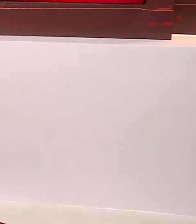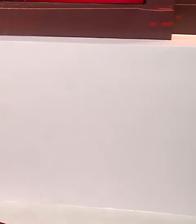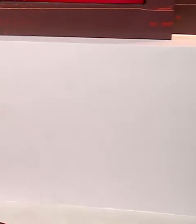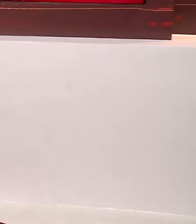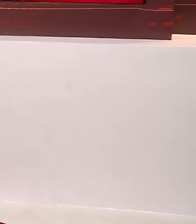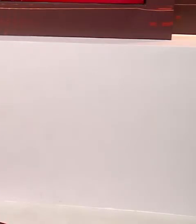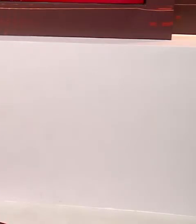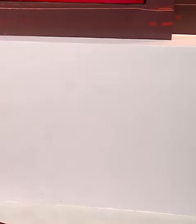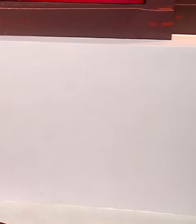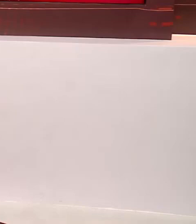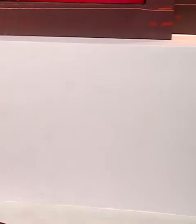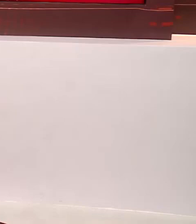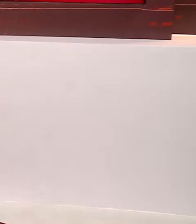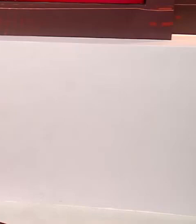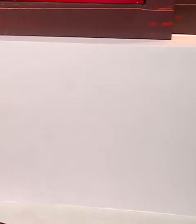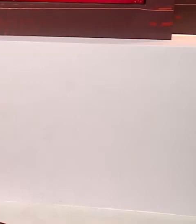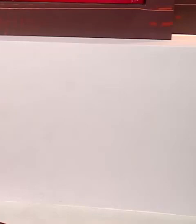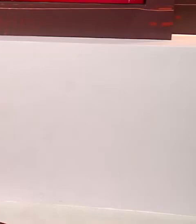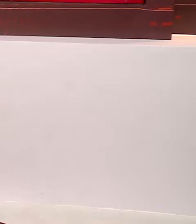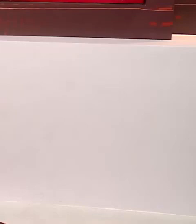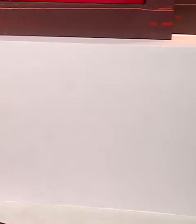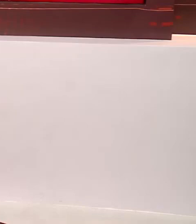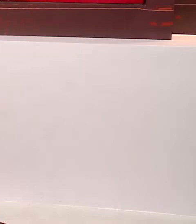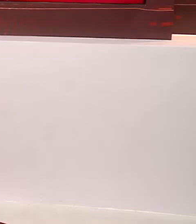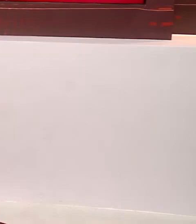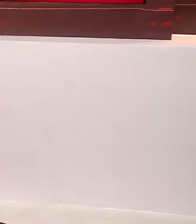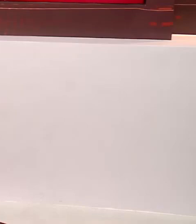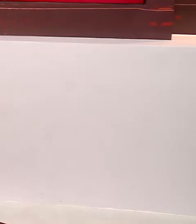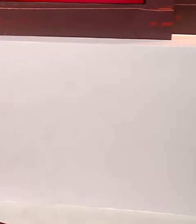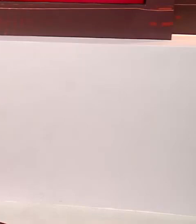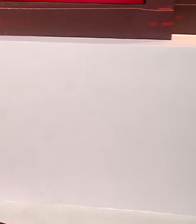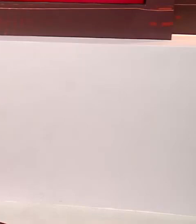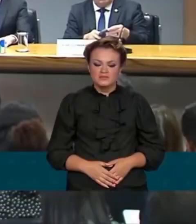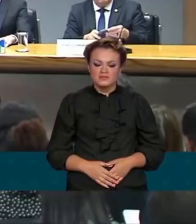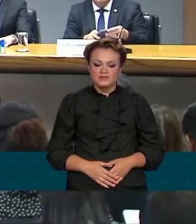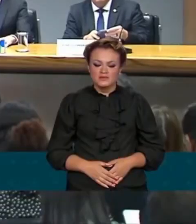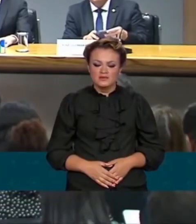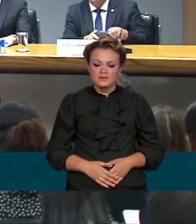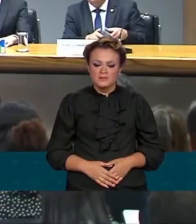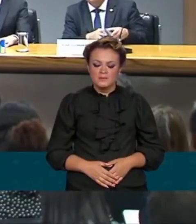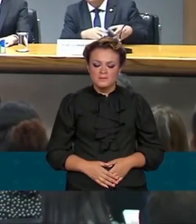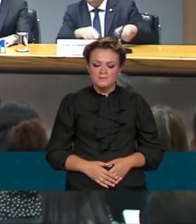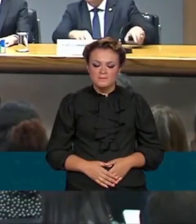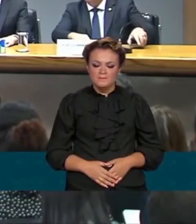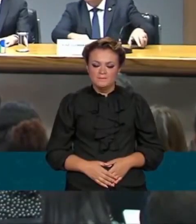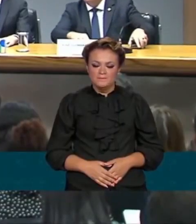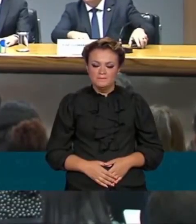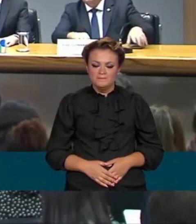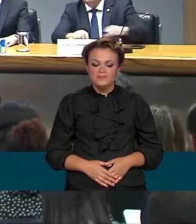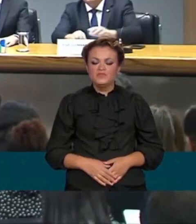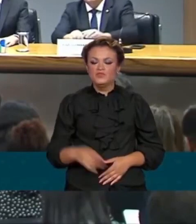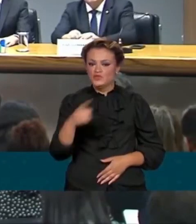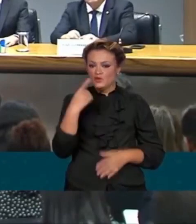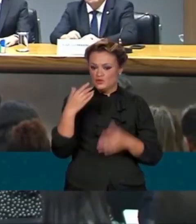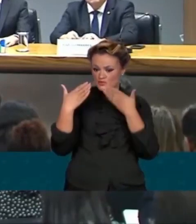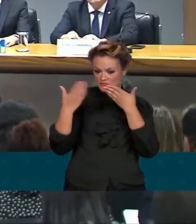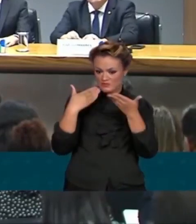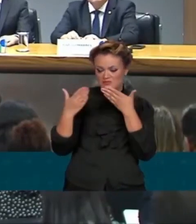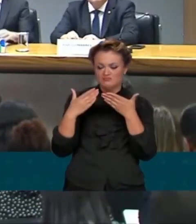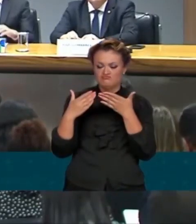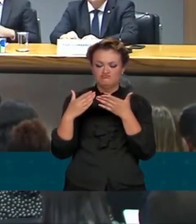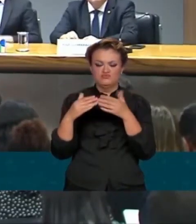arcabouço fiscal, um conjunto de regras para substituir o teto de gastos. O objetivo é assegurar gastos